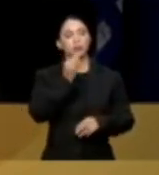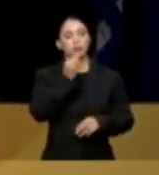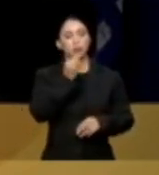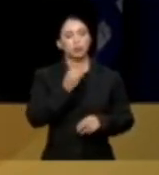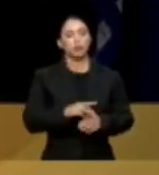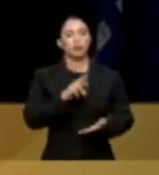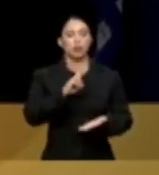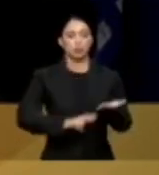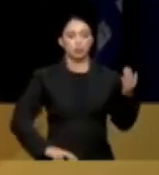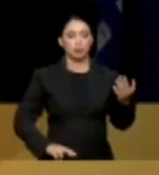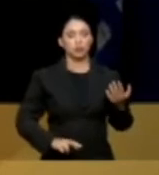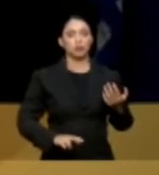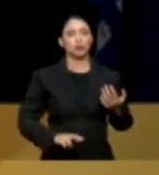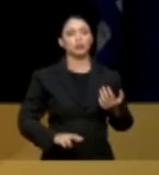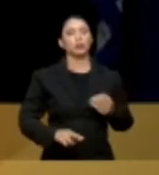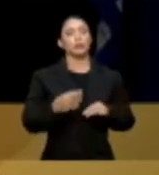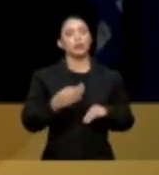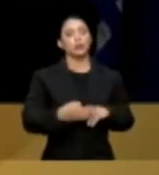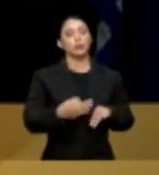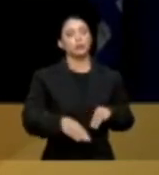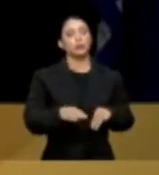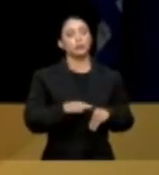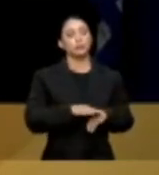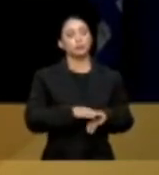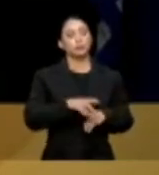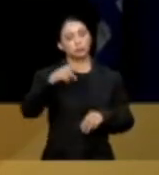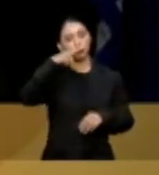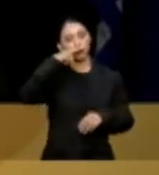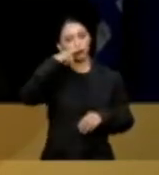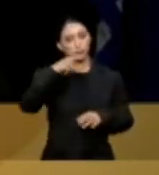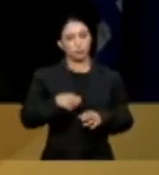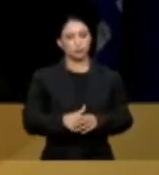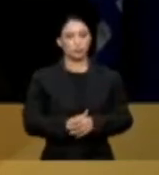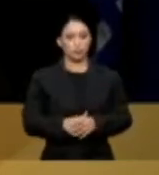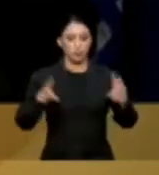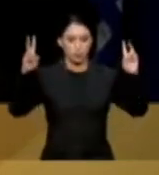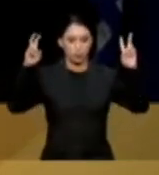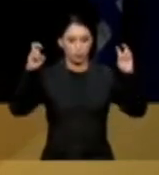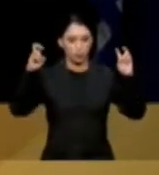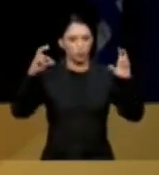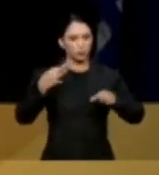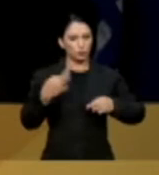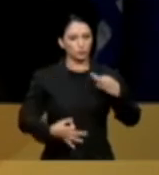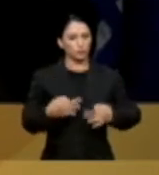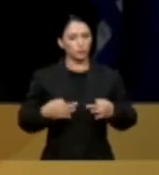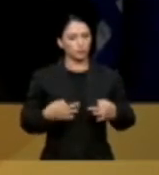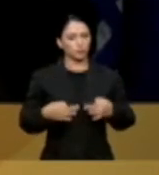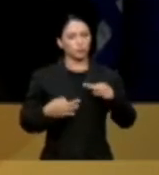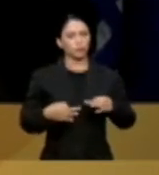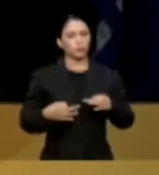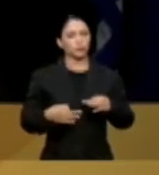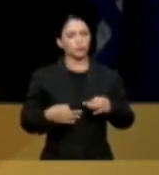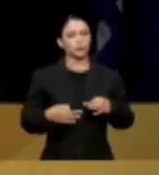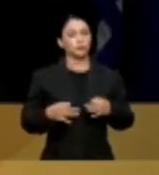10.99.099, relatado pelo eminente ministro Luiz Fachin. O tema posto em julgamento leva